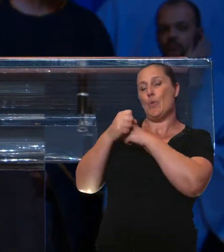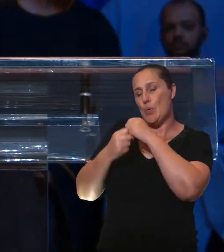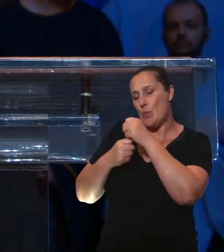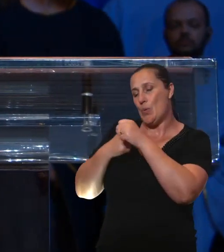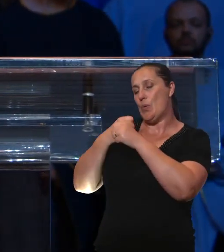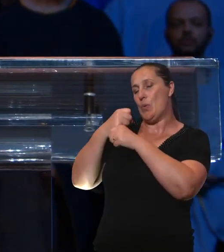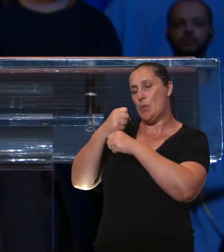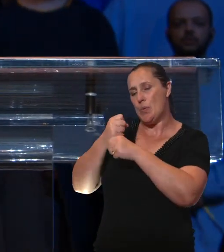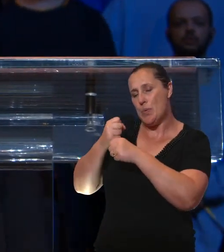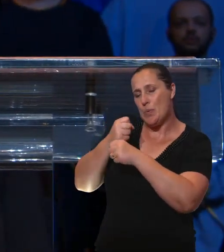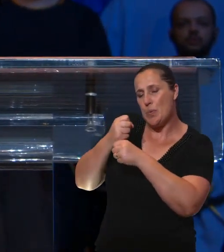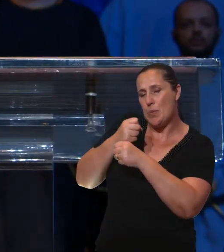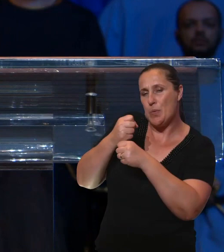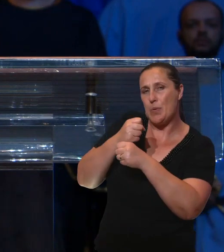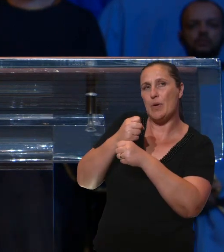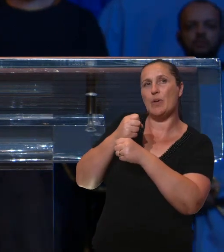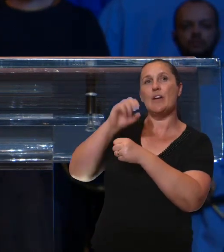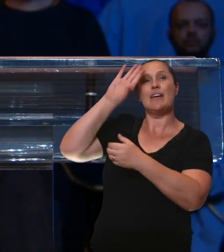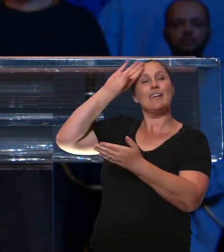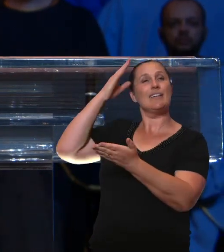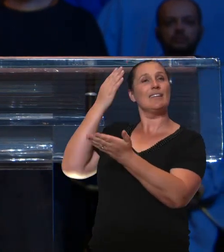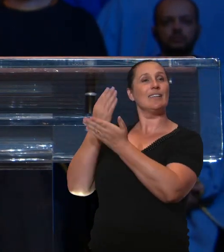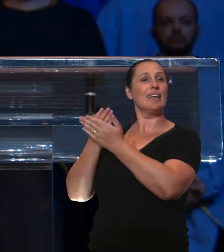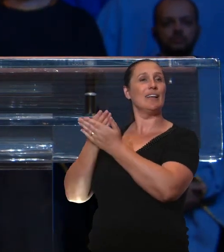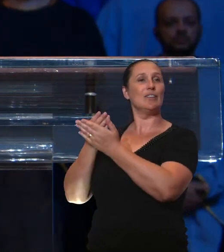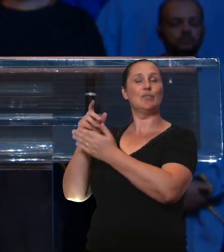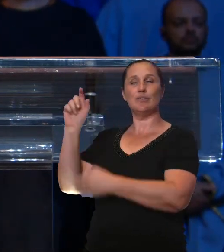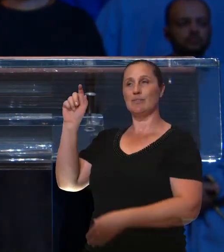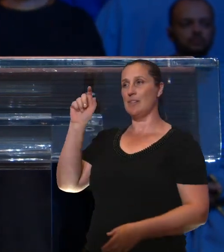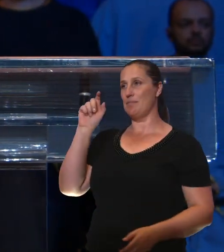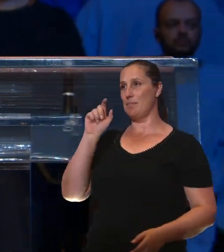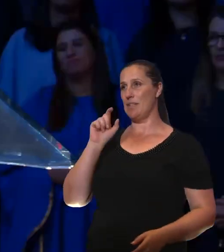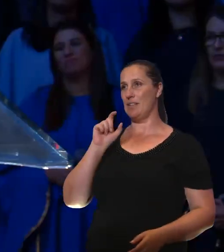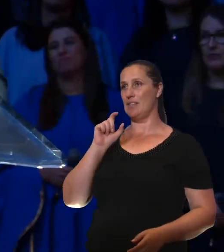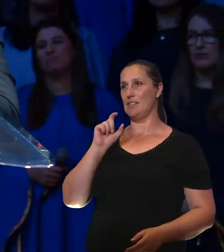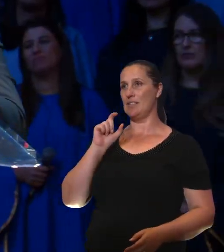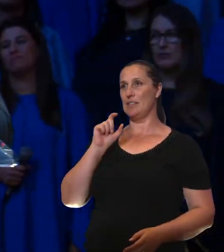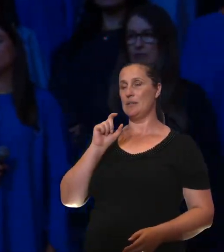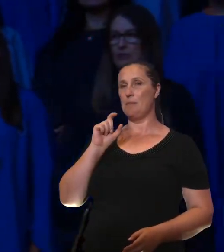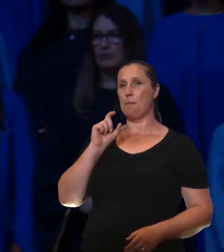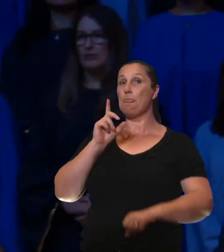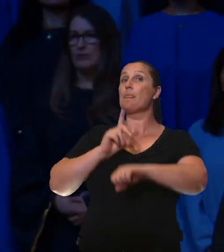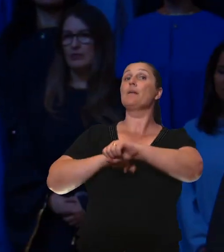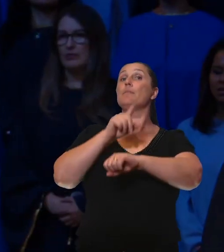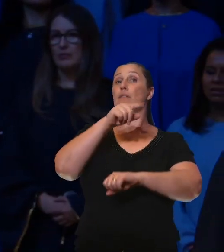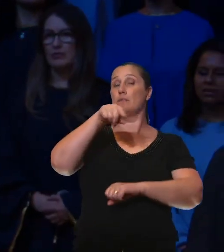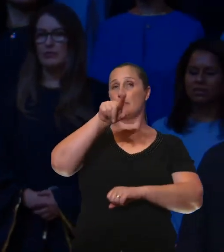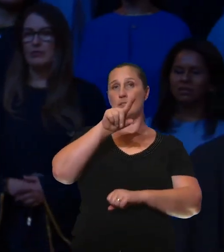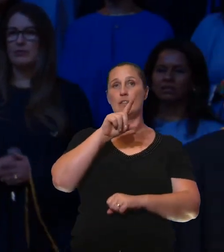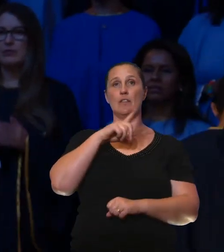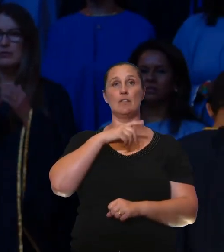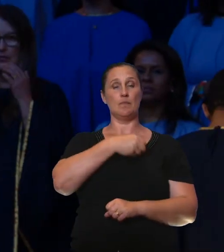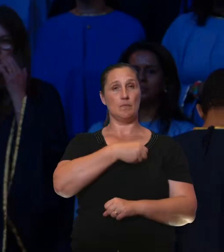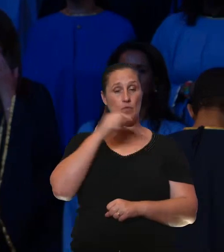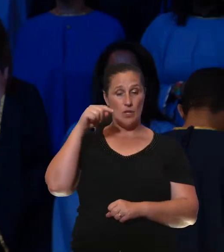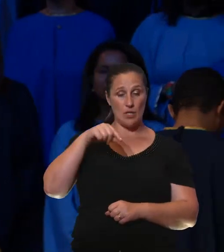parar, crendo na palavra. De repente você está aqui nessa